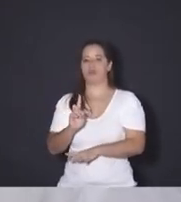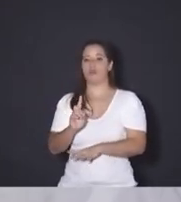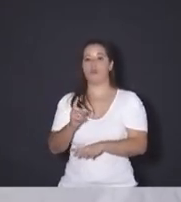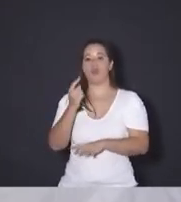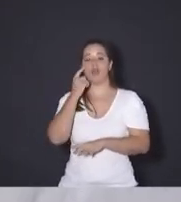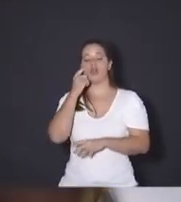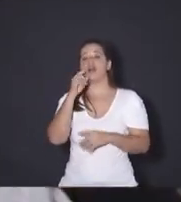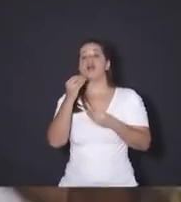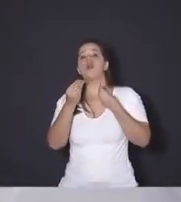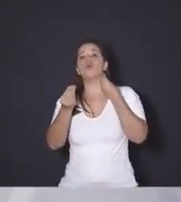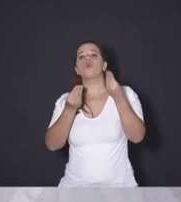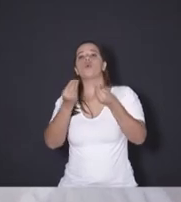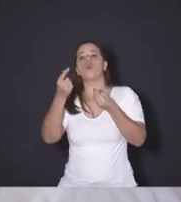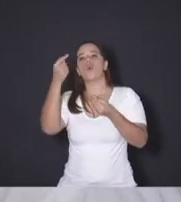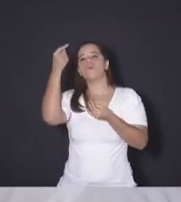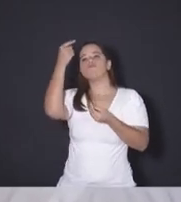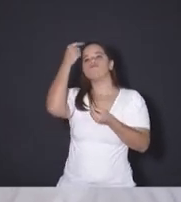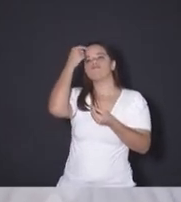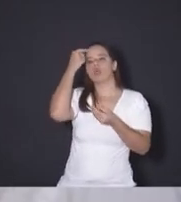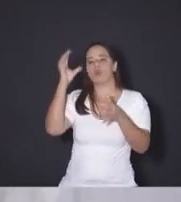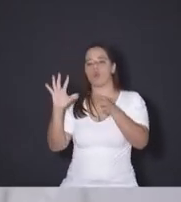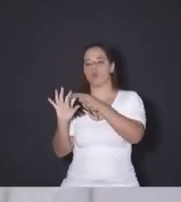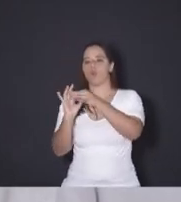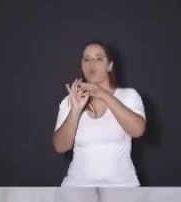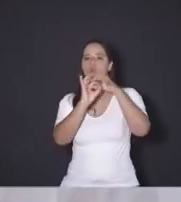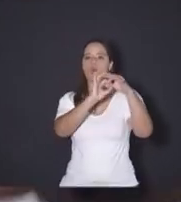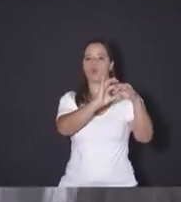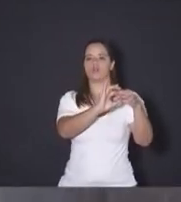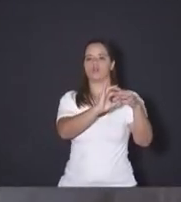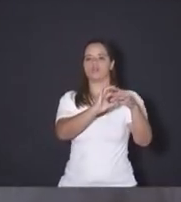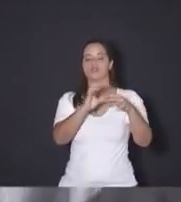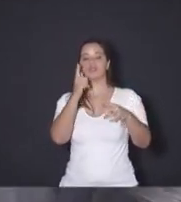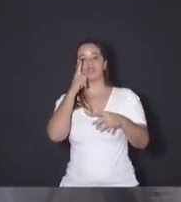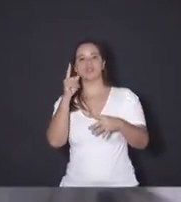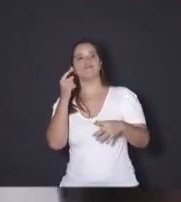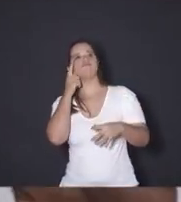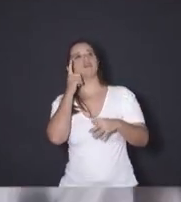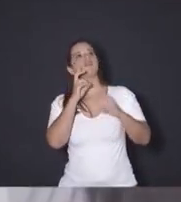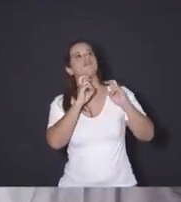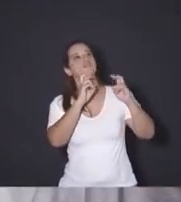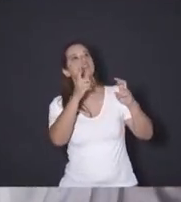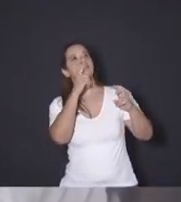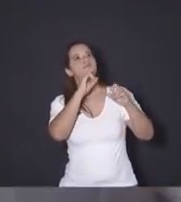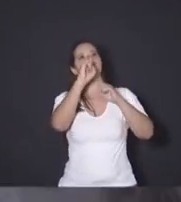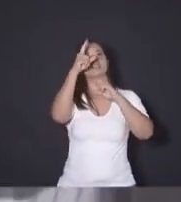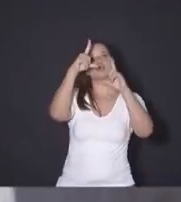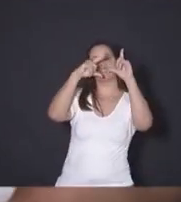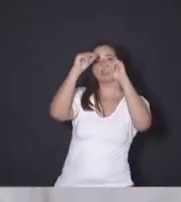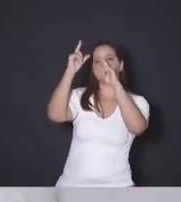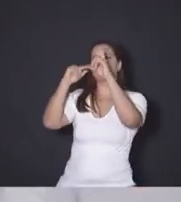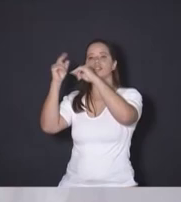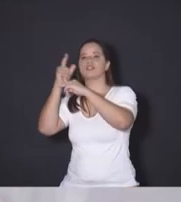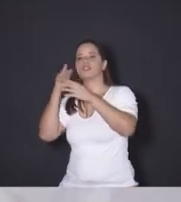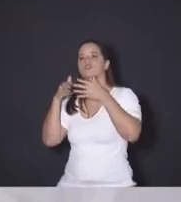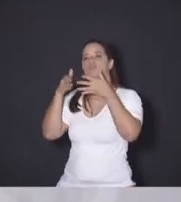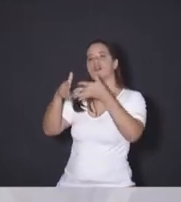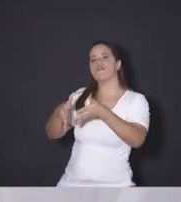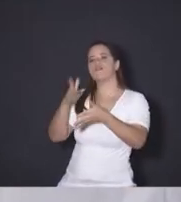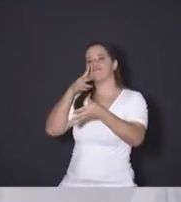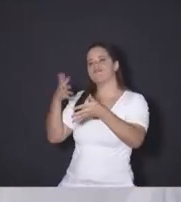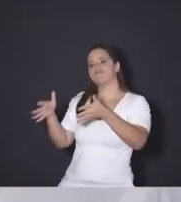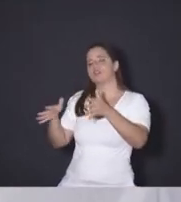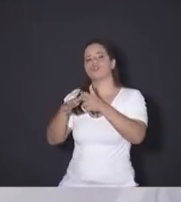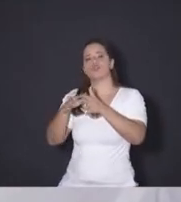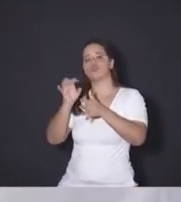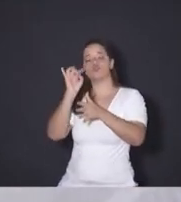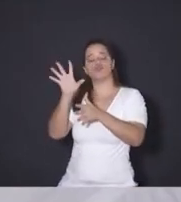uma cozinha uma consigna lançada então um trem para as estrelas depois navios negreiros outras com empresas só isso que o